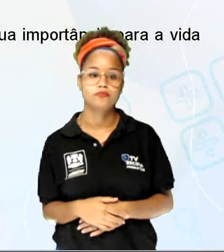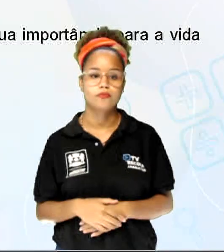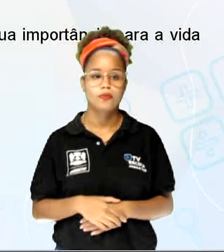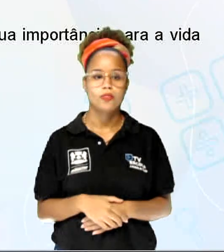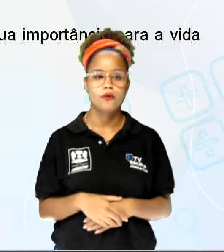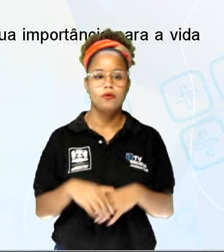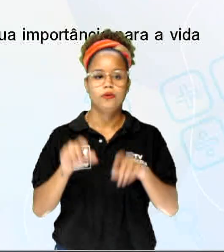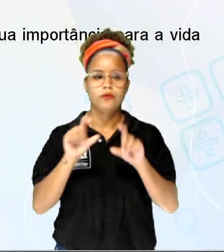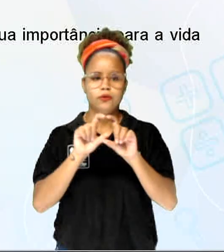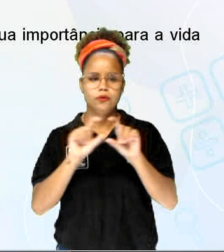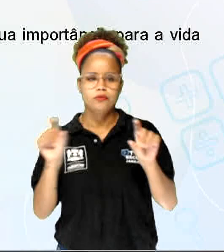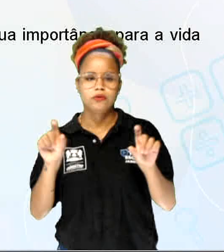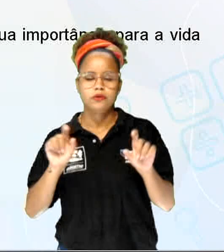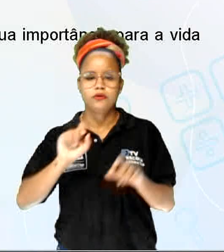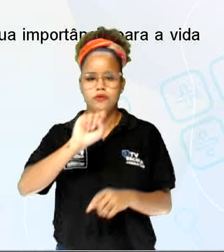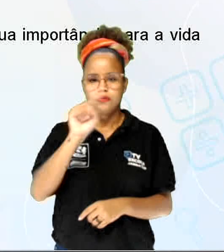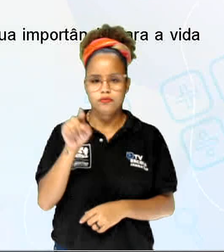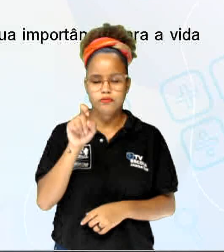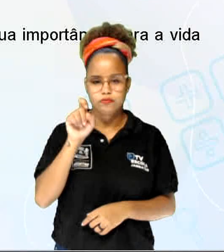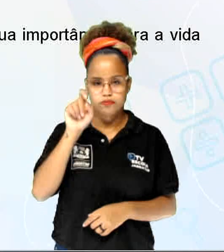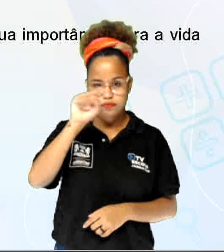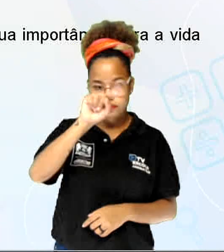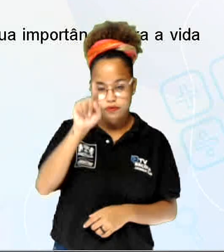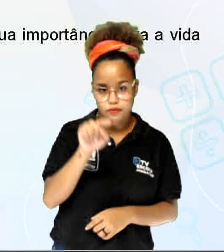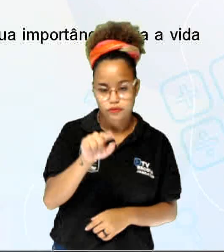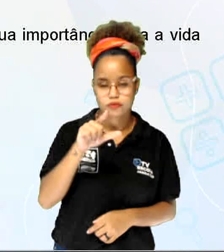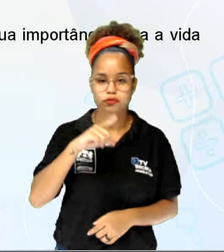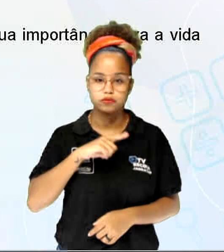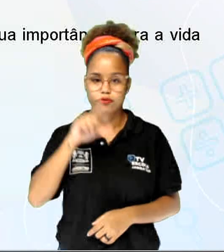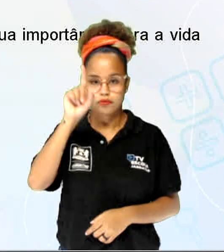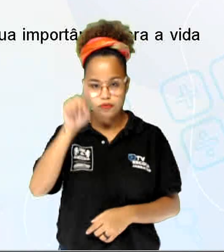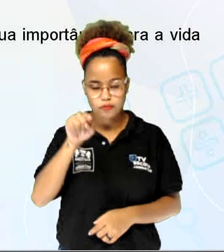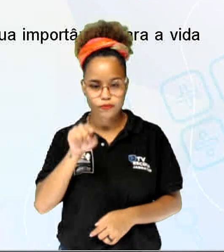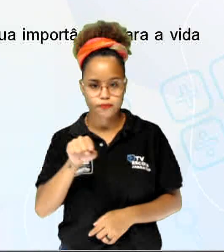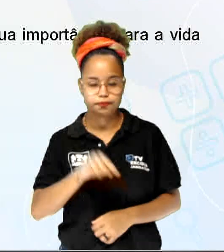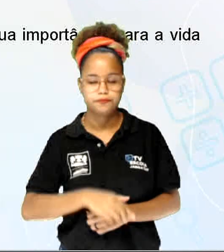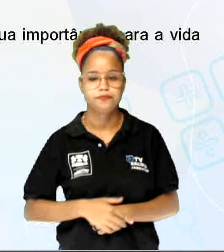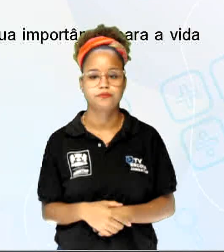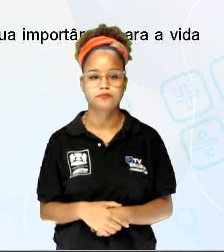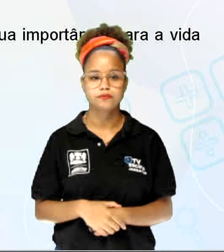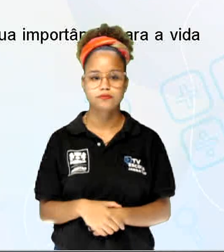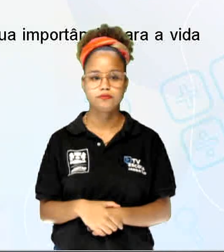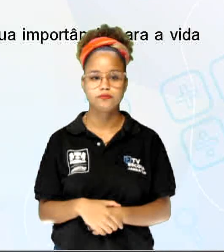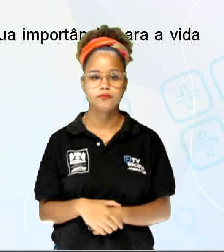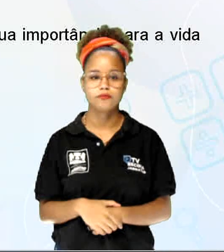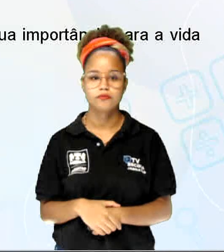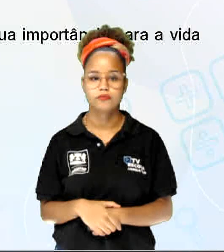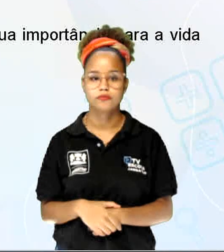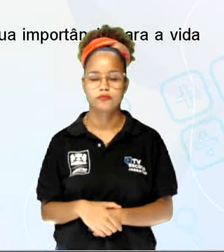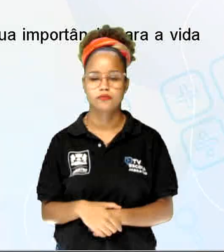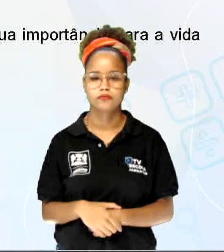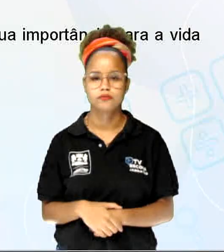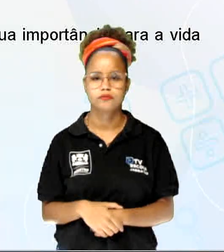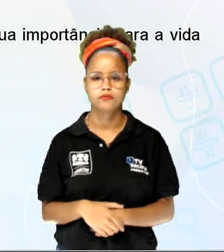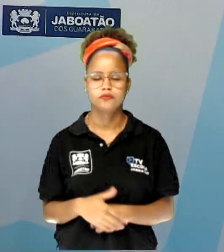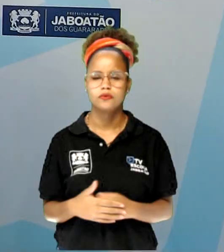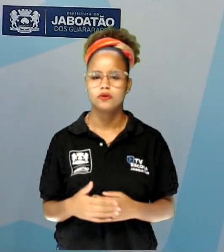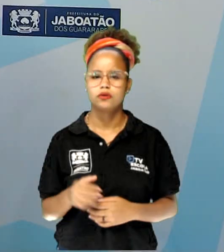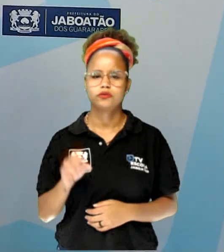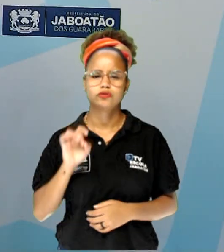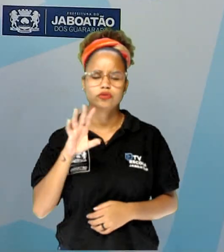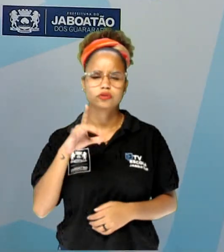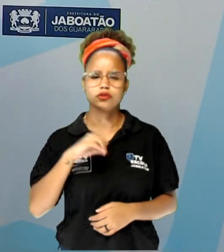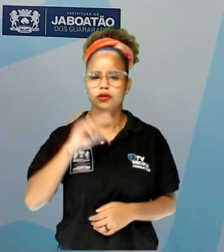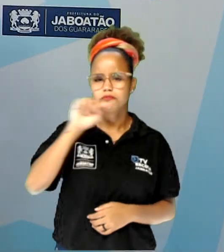e aí a gente coloca entre aspas, né? Travessão, interrogação e duas exclamações. Então é um verso do poema que ele só tem sinais